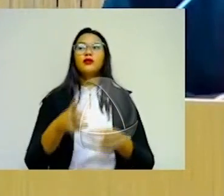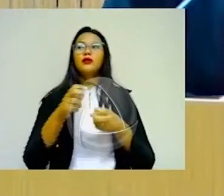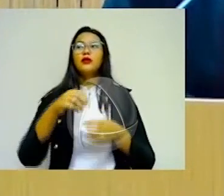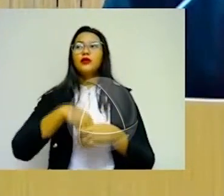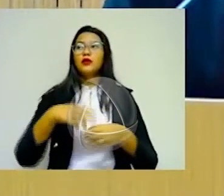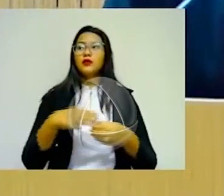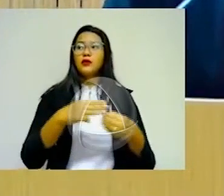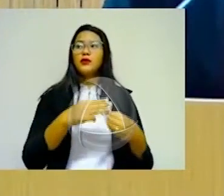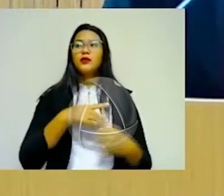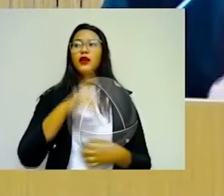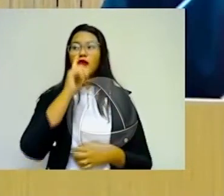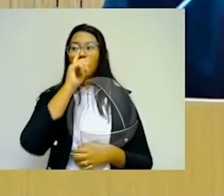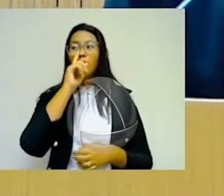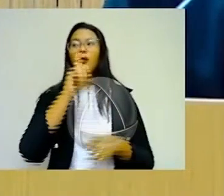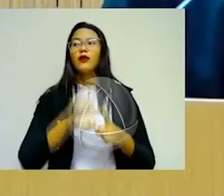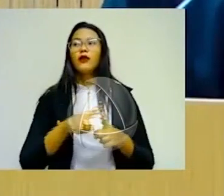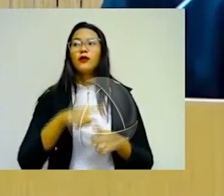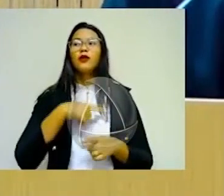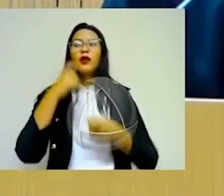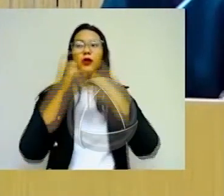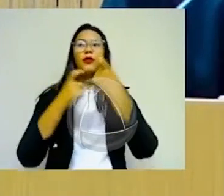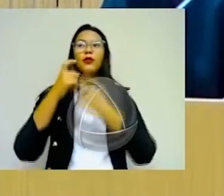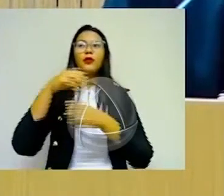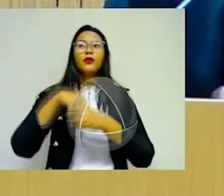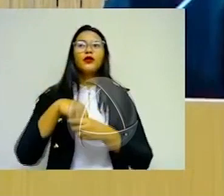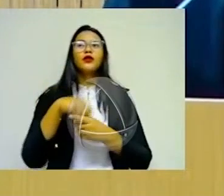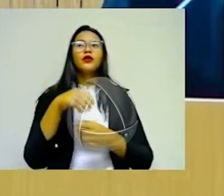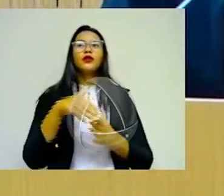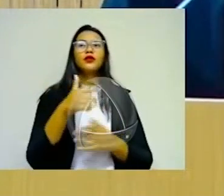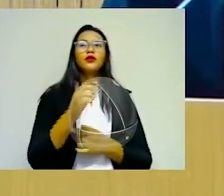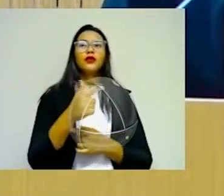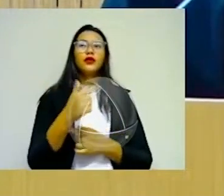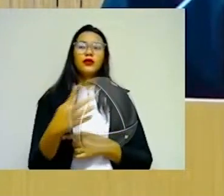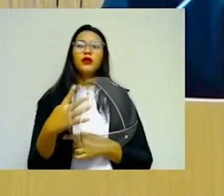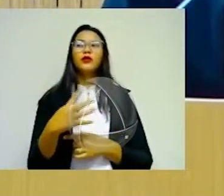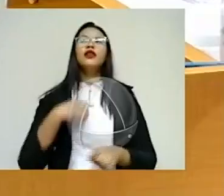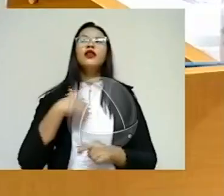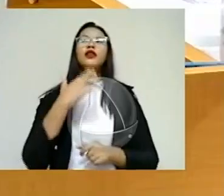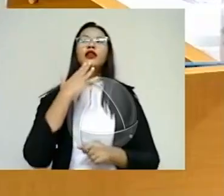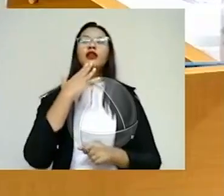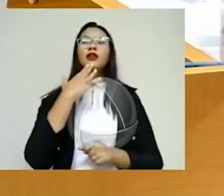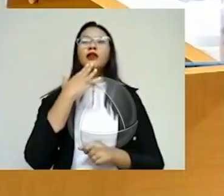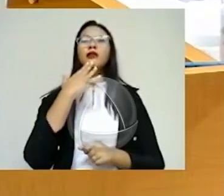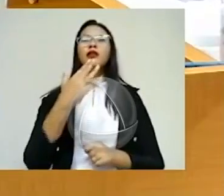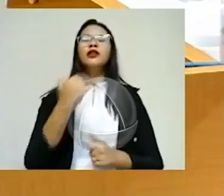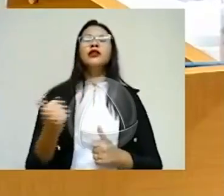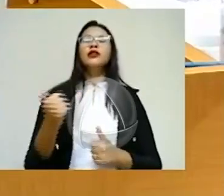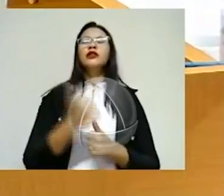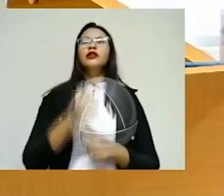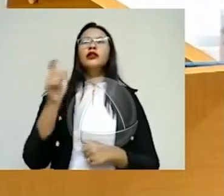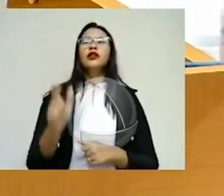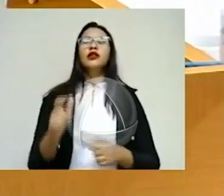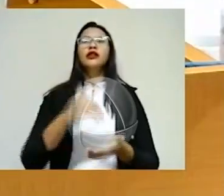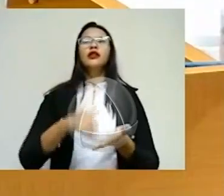como é algo extremo, então pode ser que a situação do município tenha se agravado e isso traz preocupação, inclusive, para o próprio exercício de 2024. Ainda na sessão,